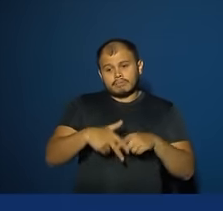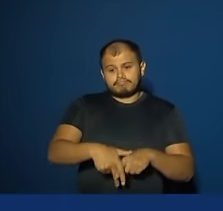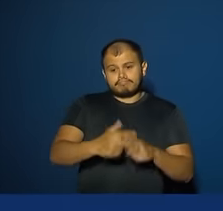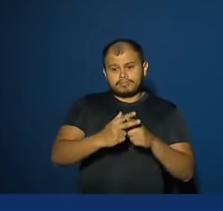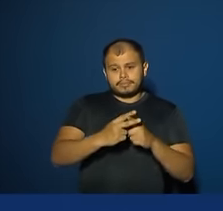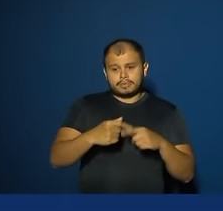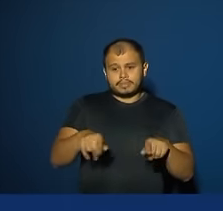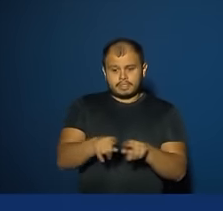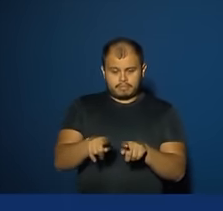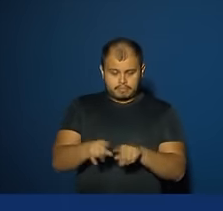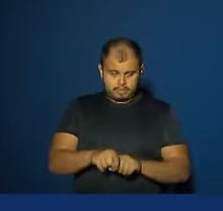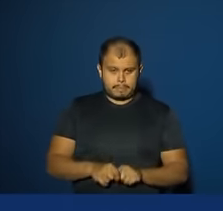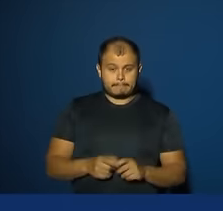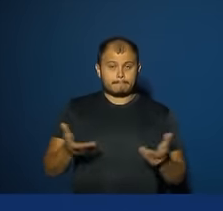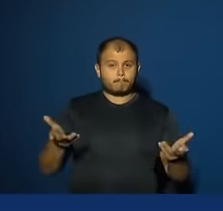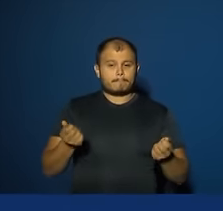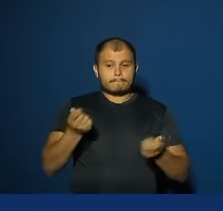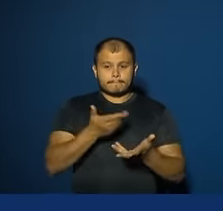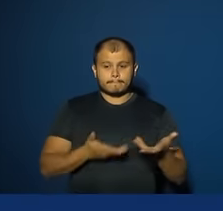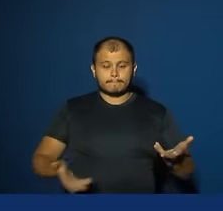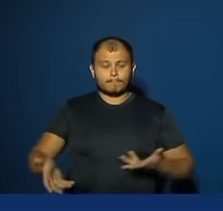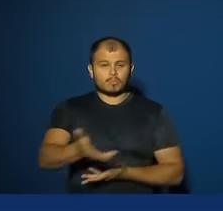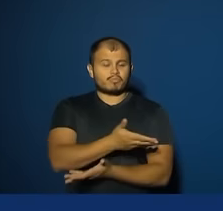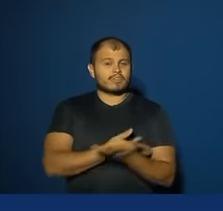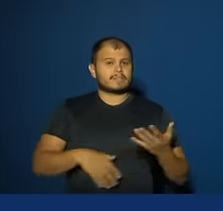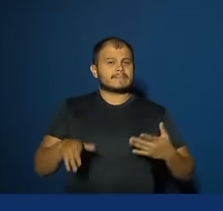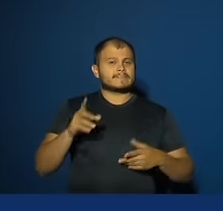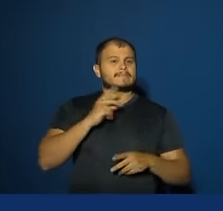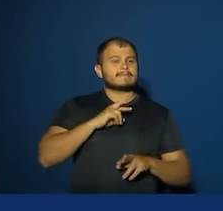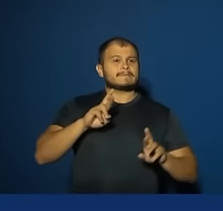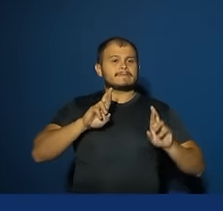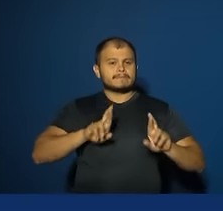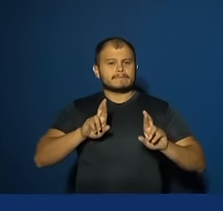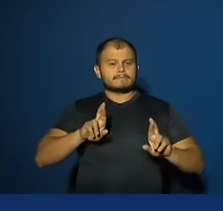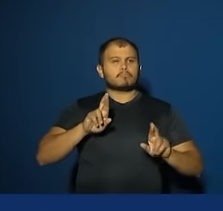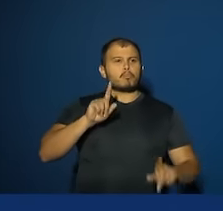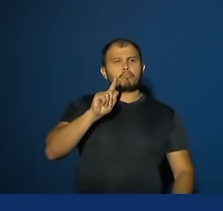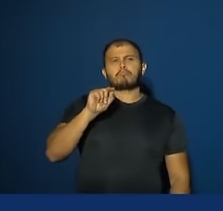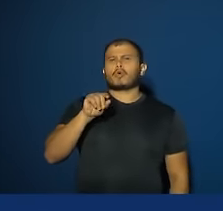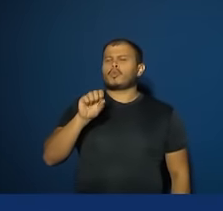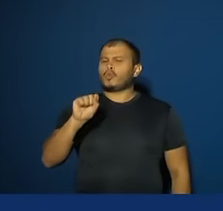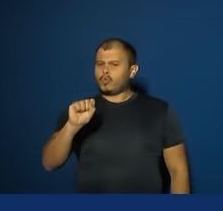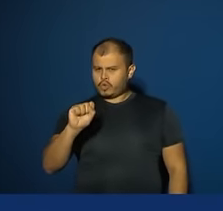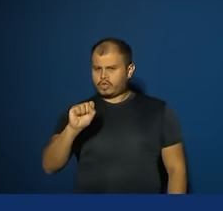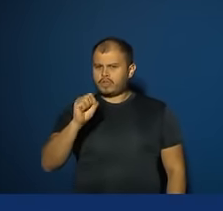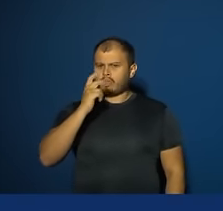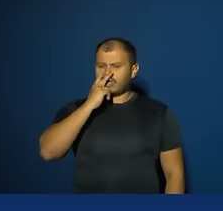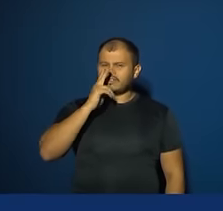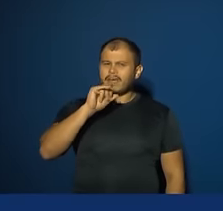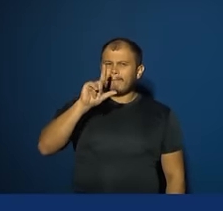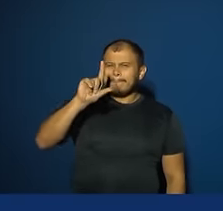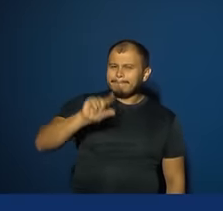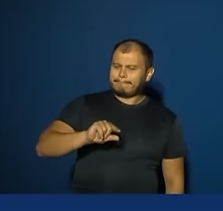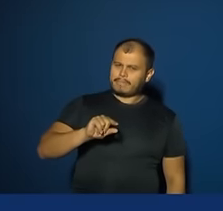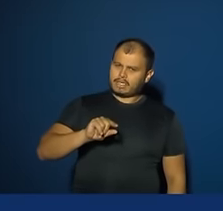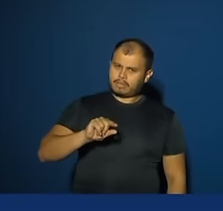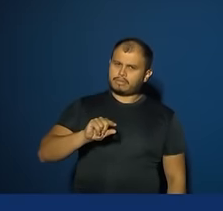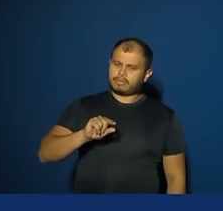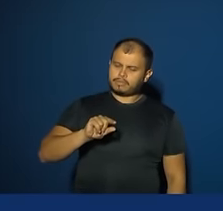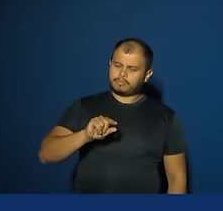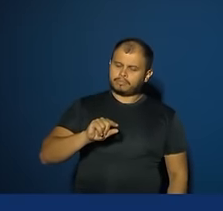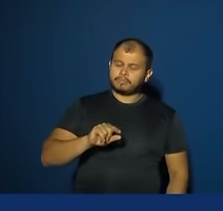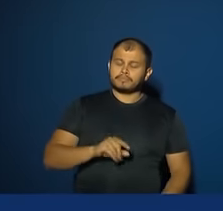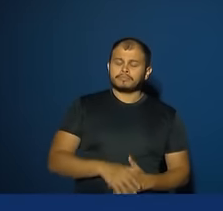ano o mercado espera um déficit primário de ponto o né Eu acho que vai ser um pouco mais baixo do que isso